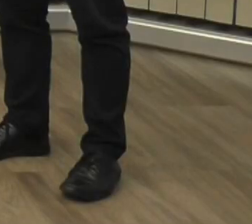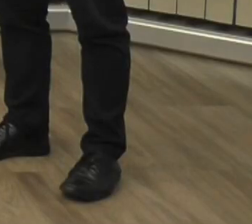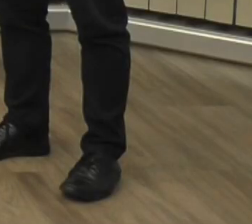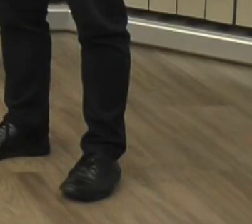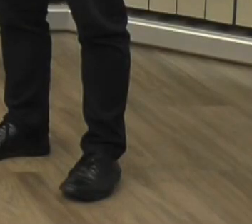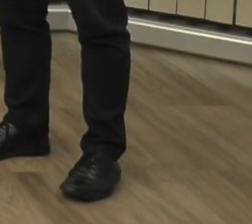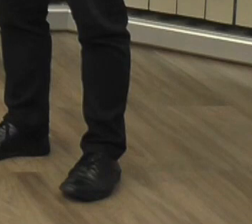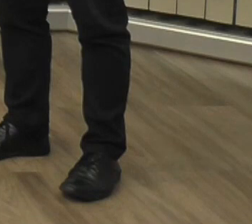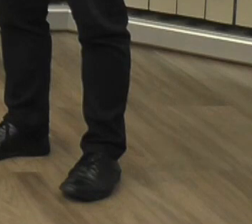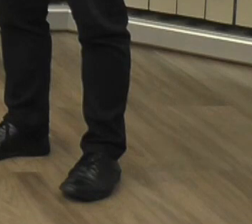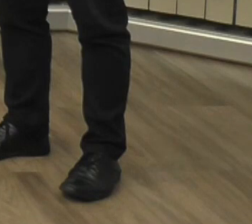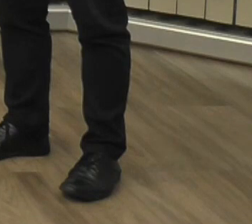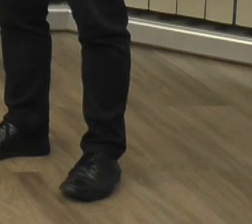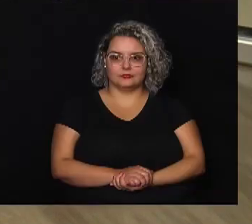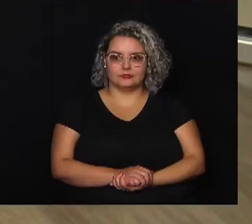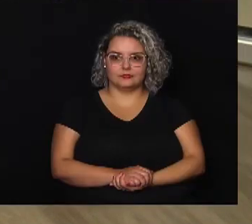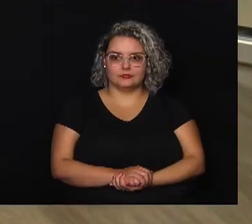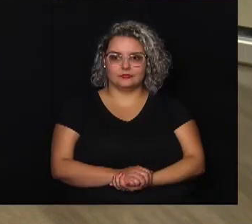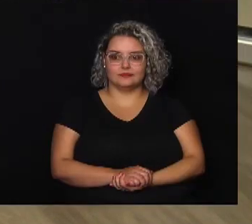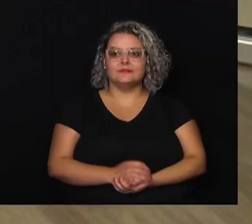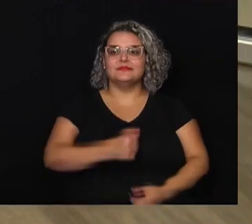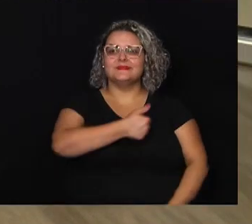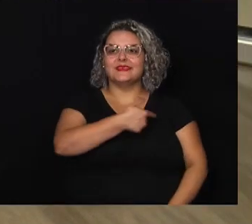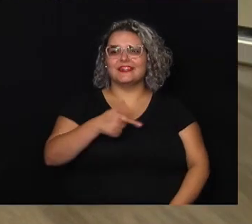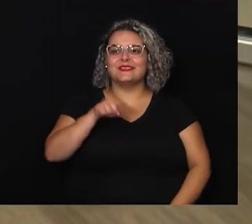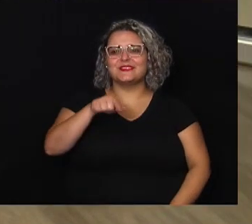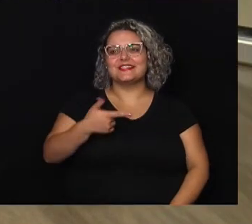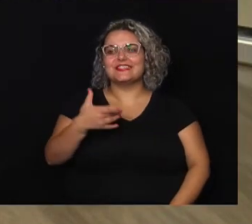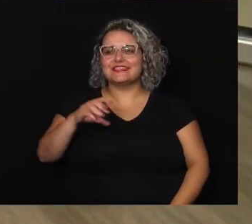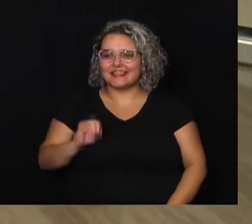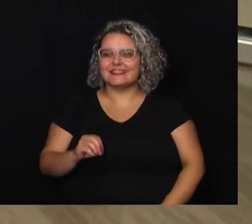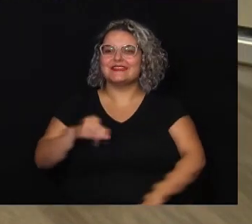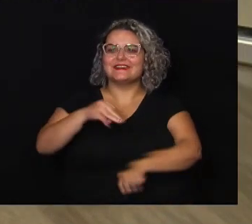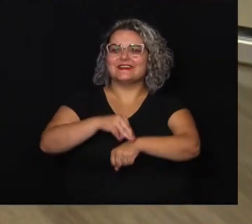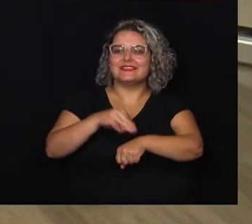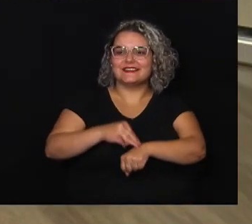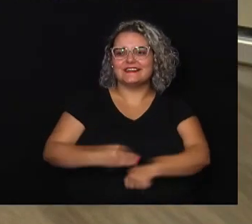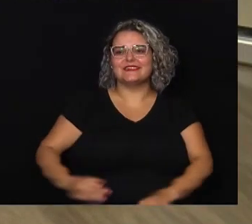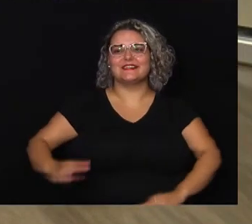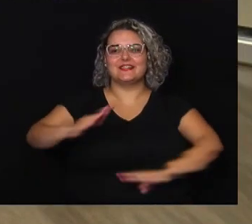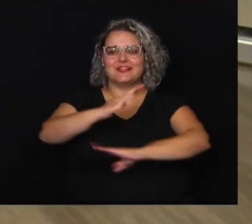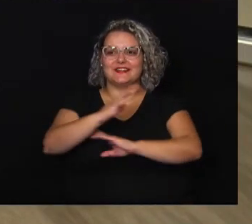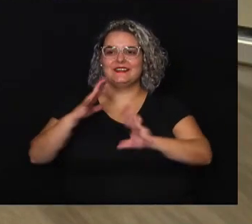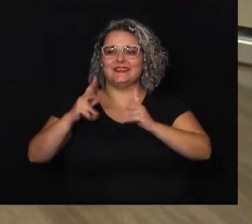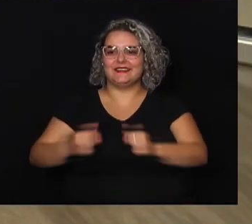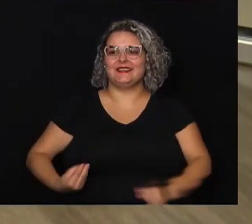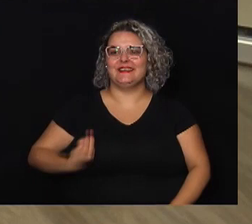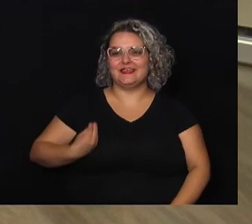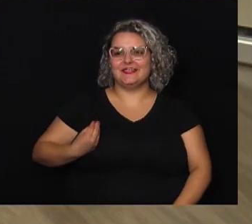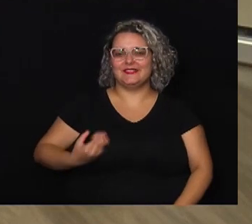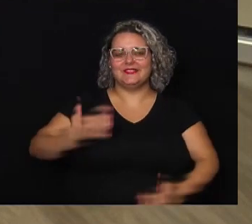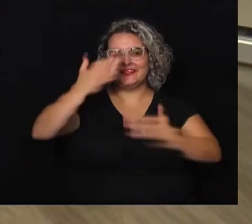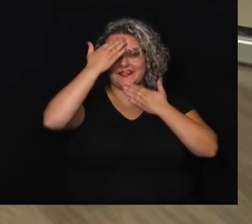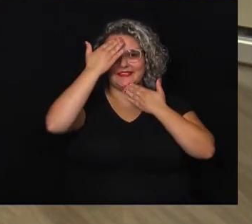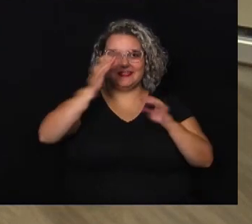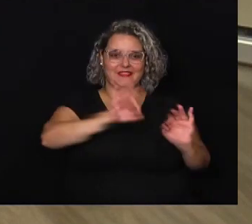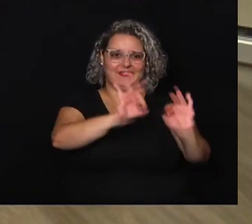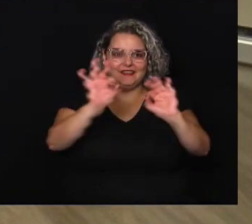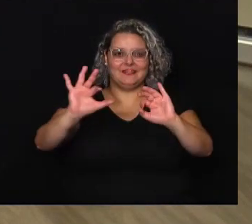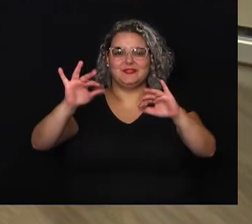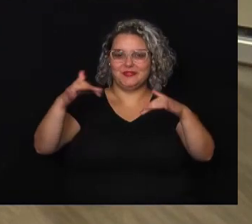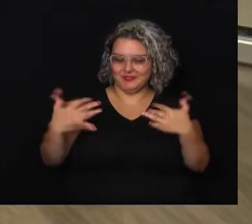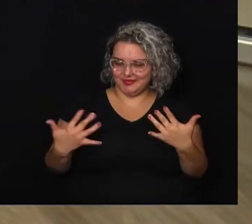12:00 mais 10 minutos, Câmara Total de volta ao vivo nesta quarta-feira. Muito obrigado pela sua companhia, pela